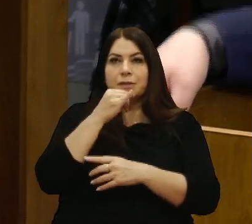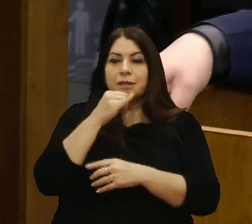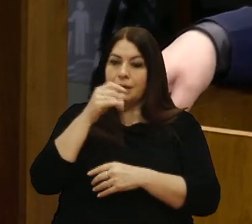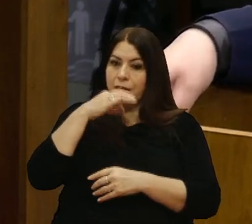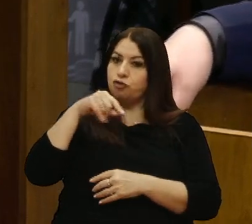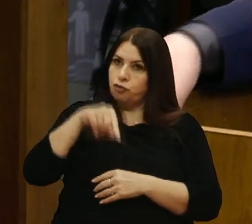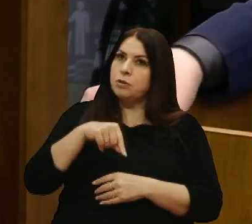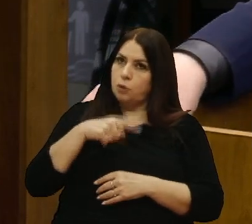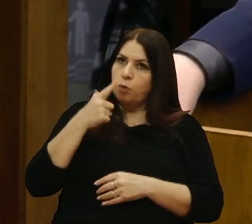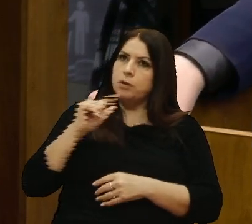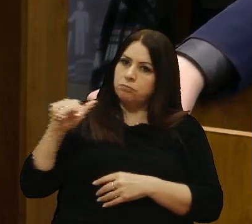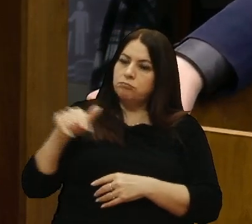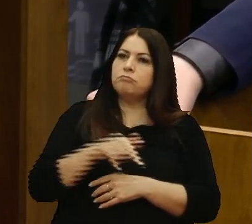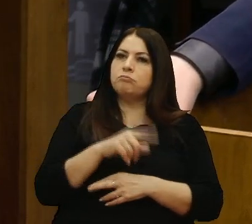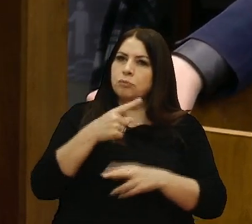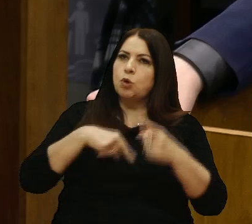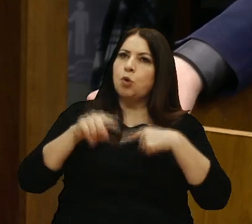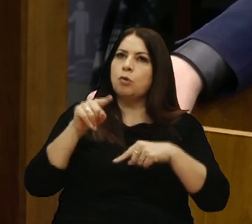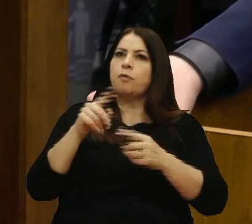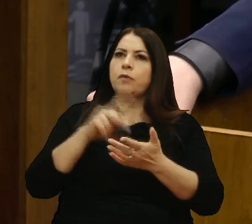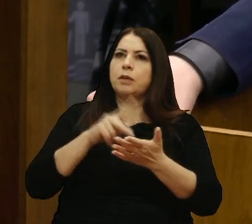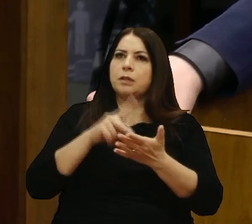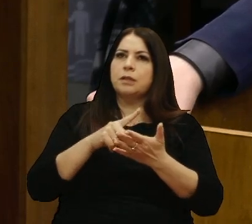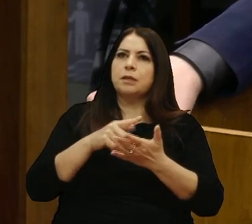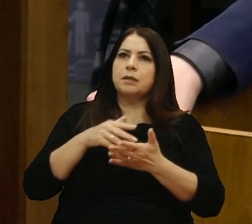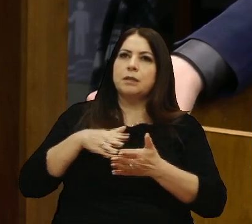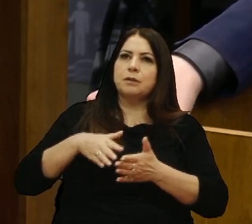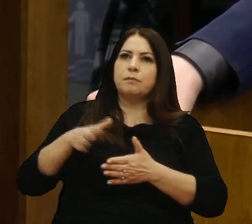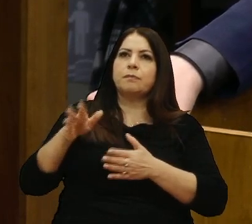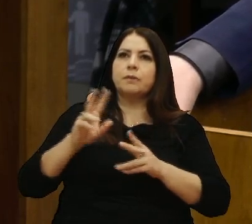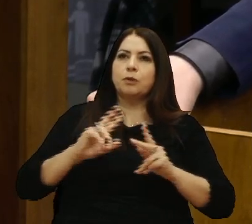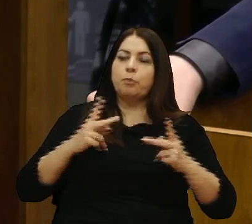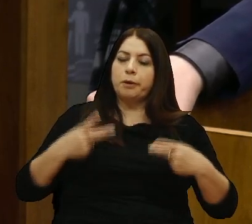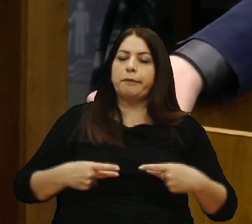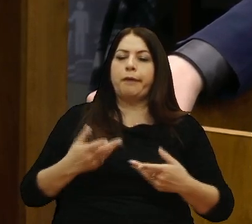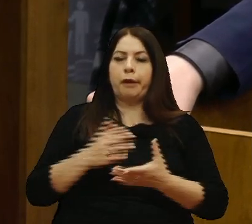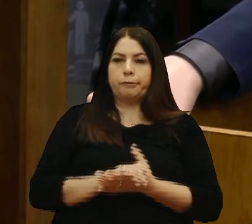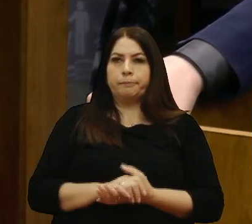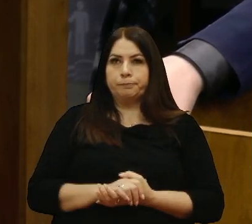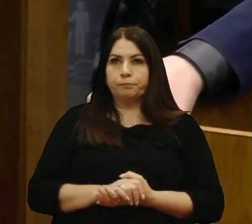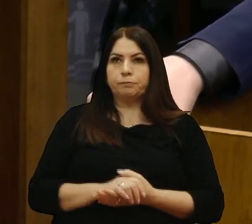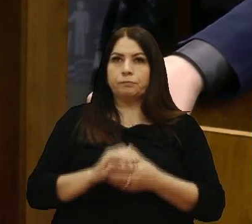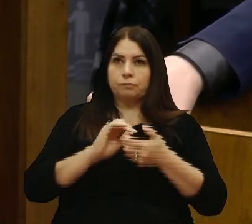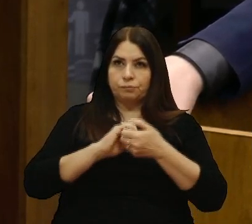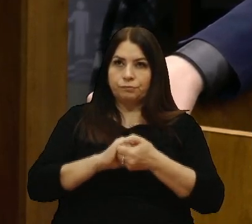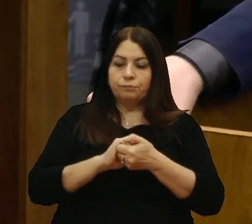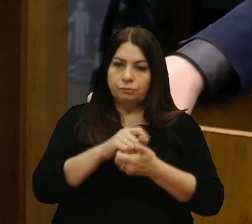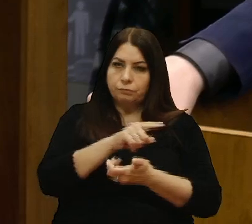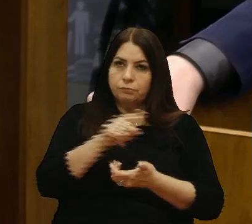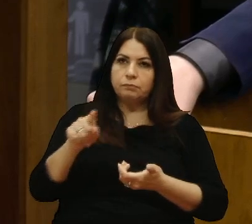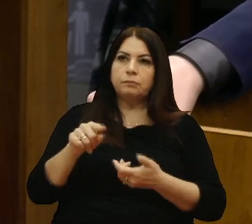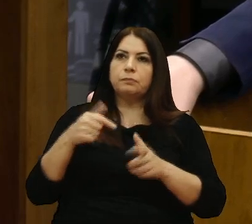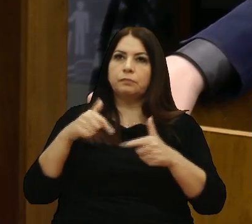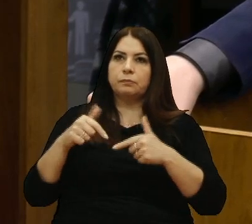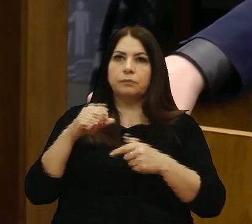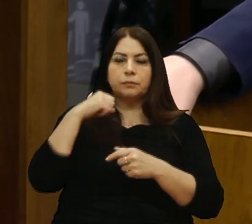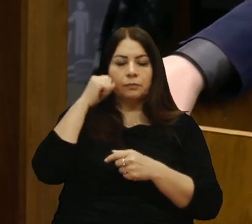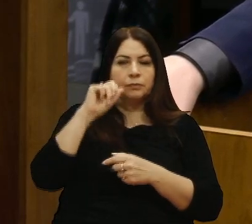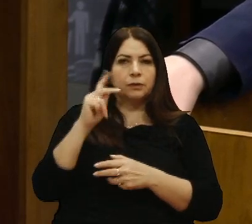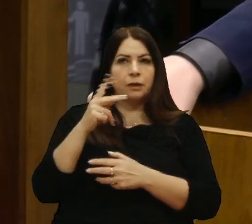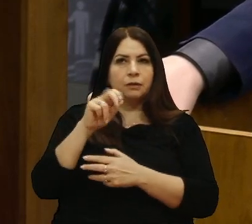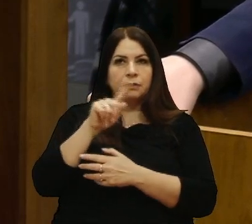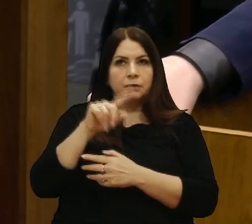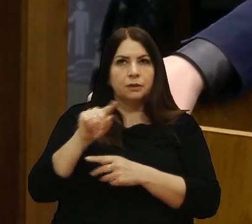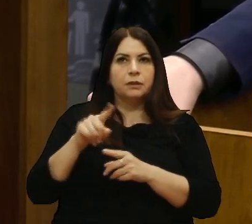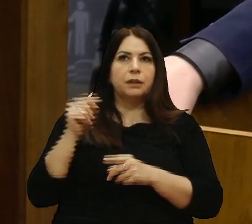Caxias do Sul deu conta do recado e se tornou um verdadeiro corredor humanitário. Então, saudar aqui o trabalho do senador Reis, a